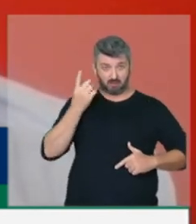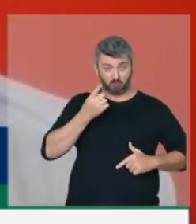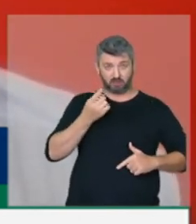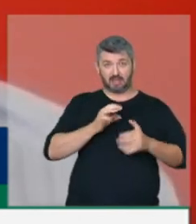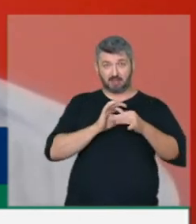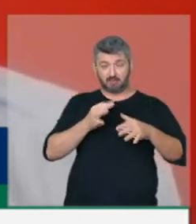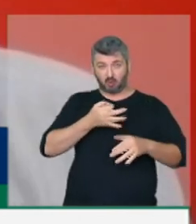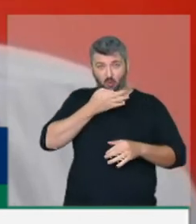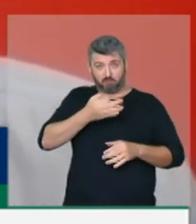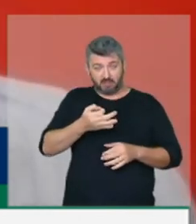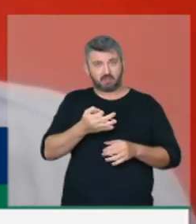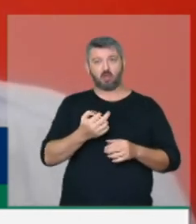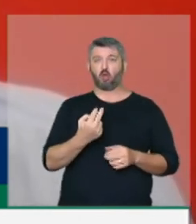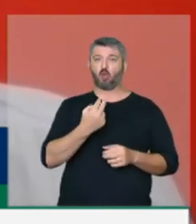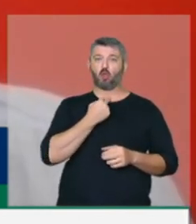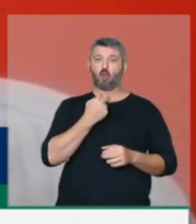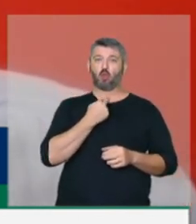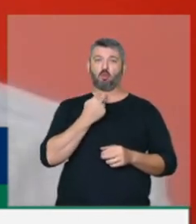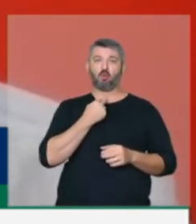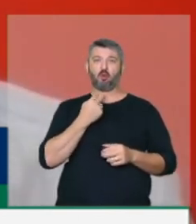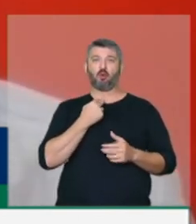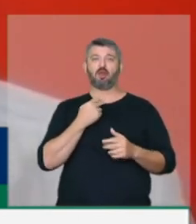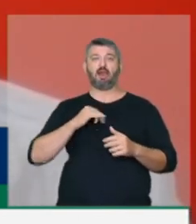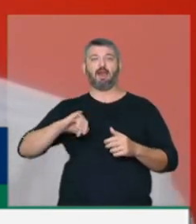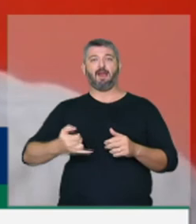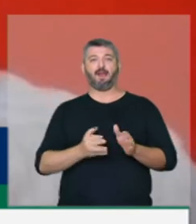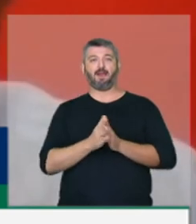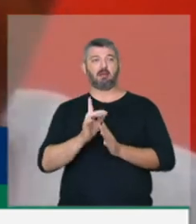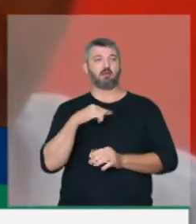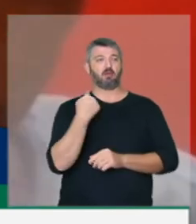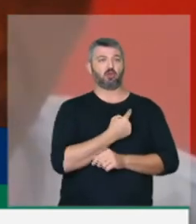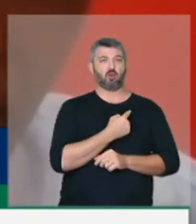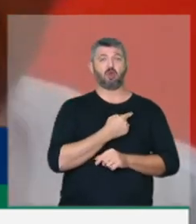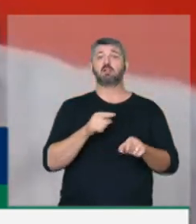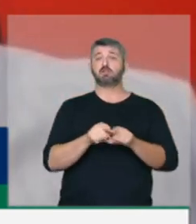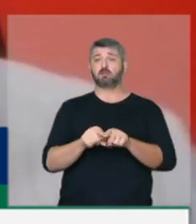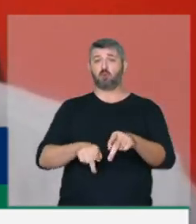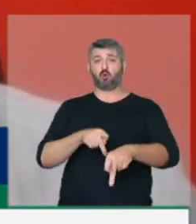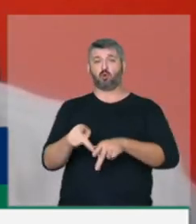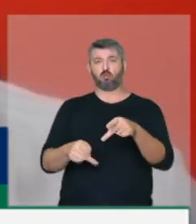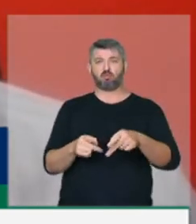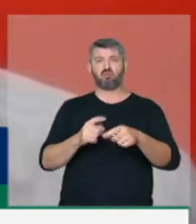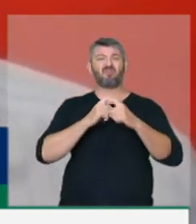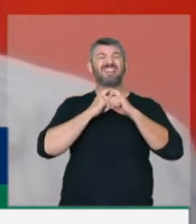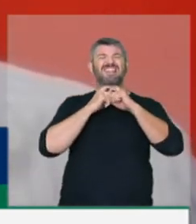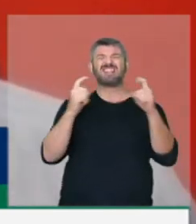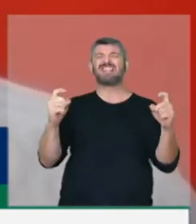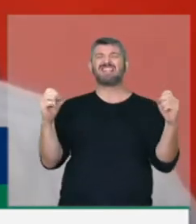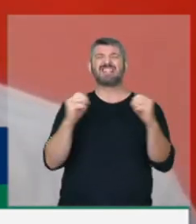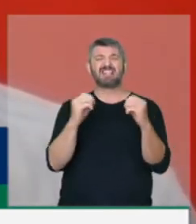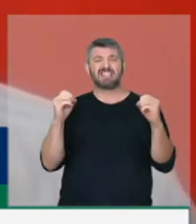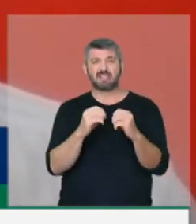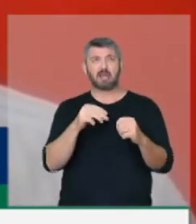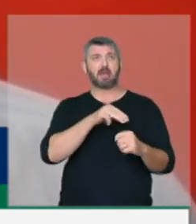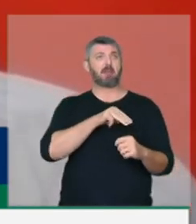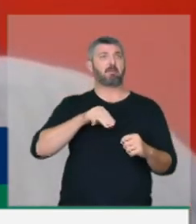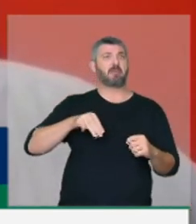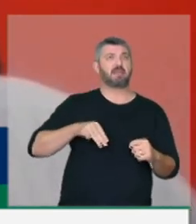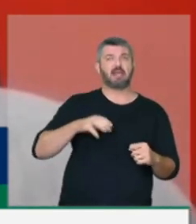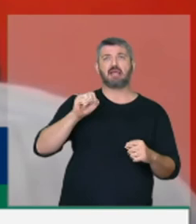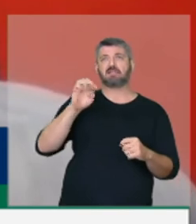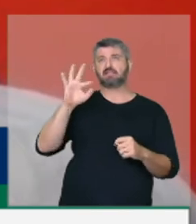pode servir para que nenhum de nós, nem o cidadão simples, nem deputado, nem ministro de